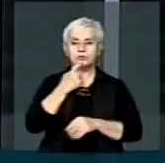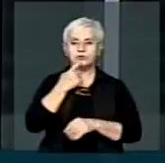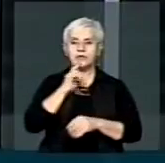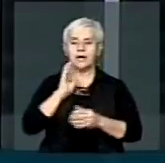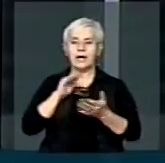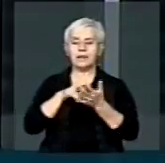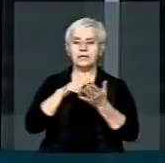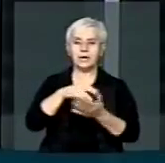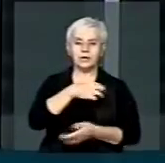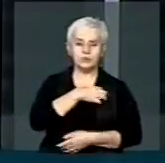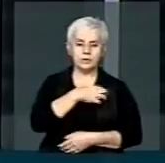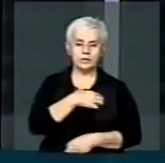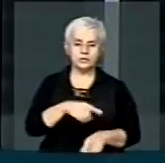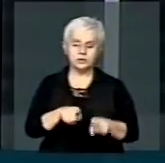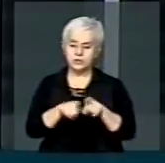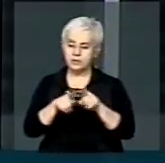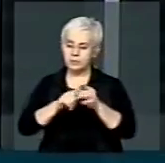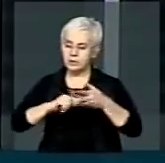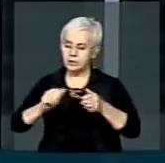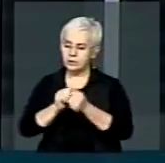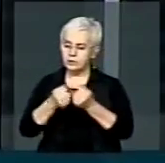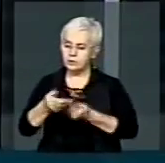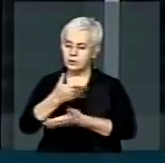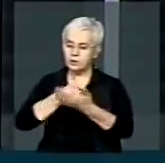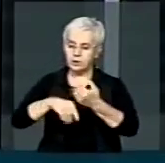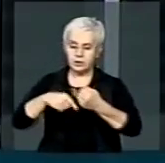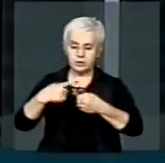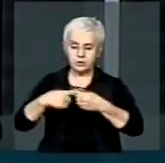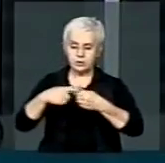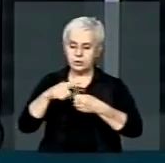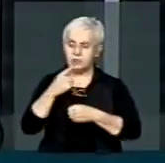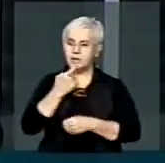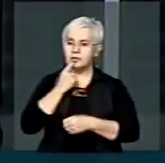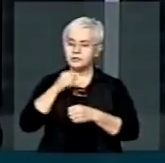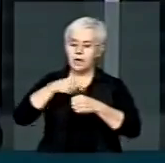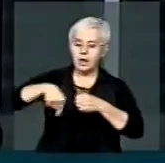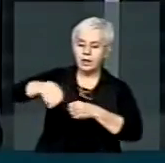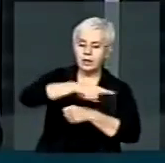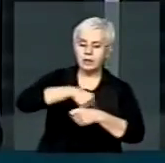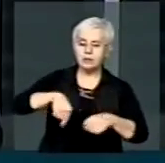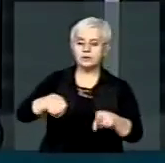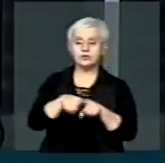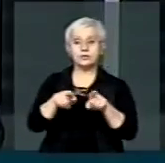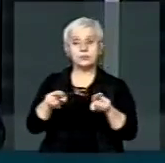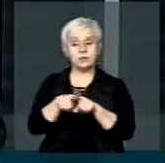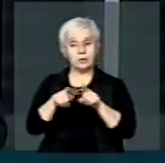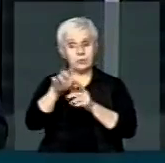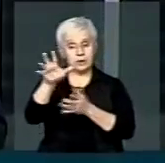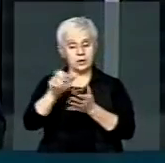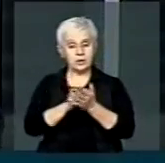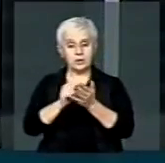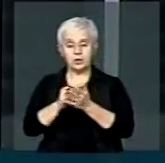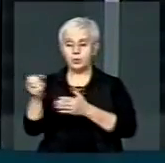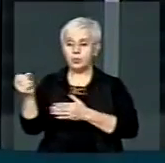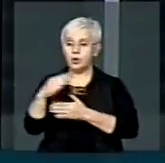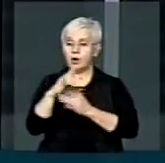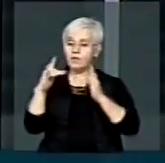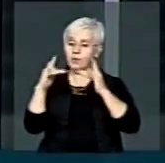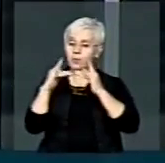está fazendo o contorno de Pelotas, que já concluiu a licitação de uma nova ponte do